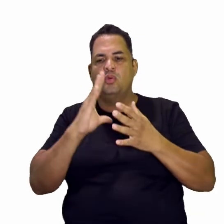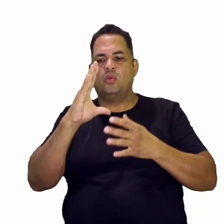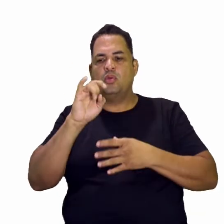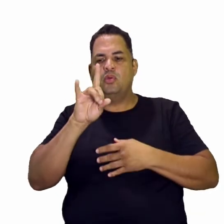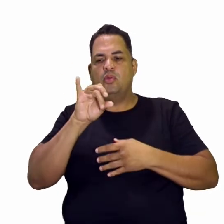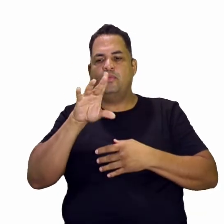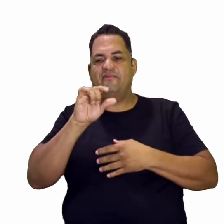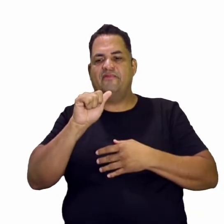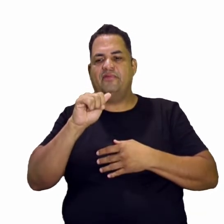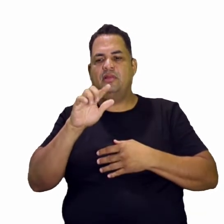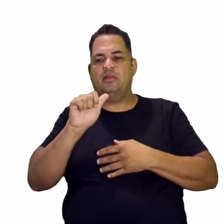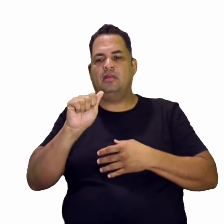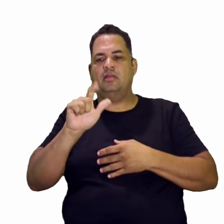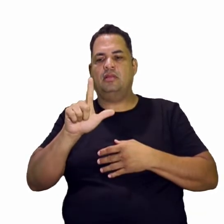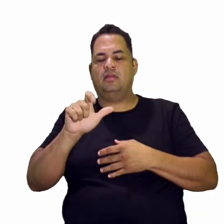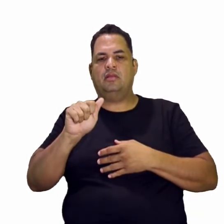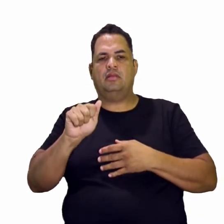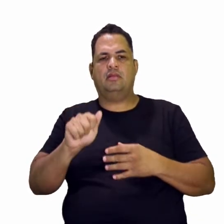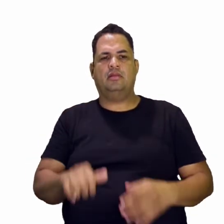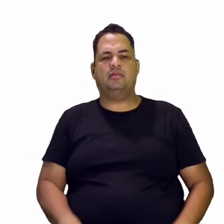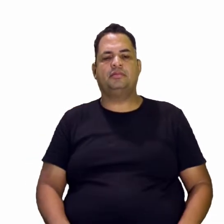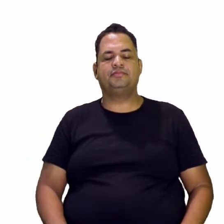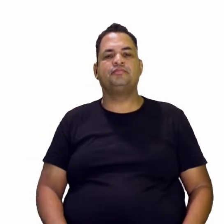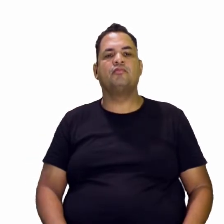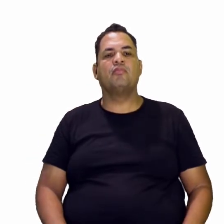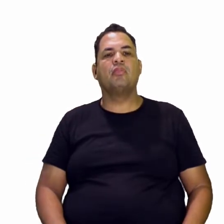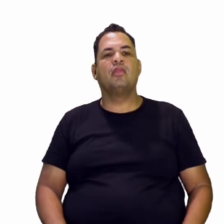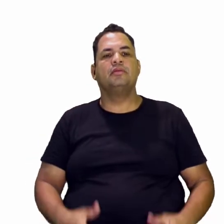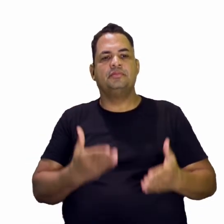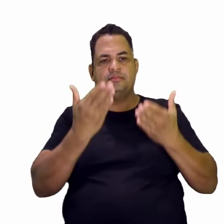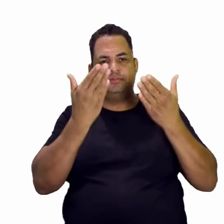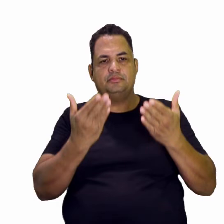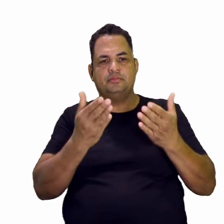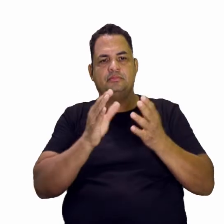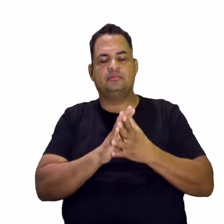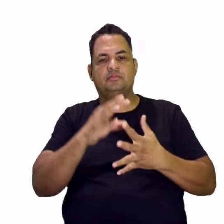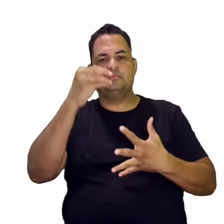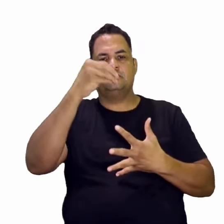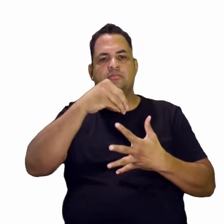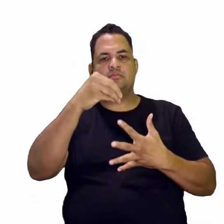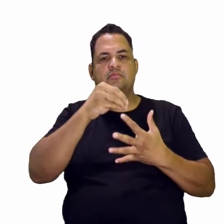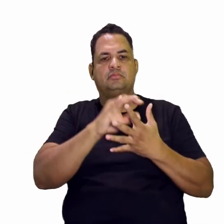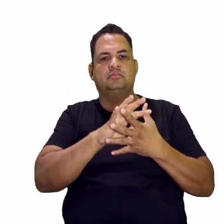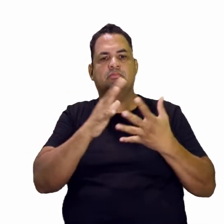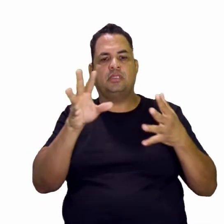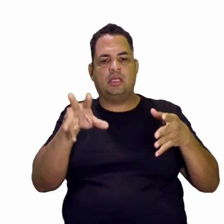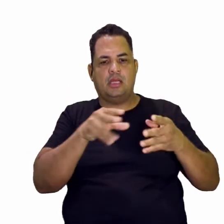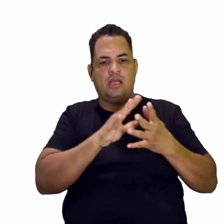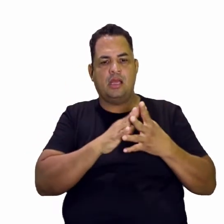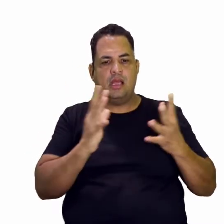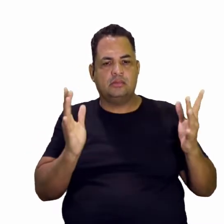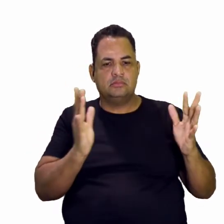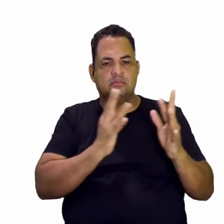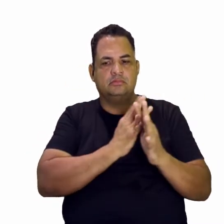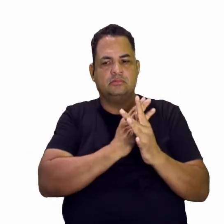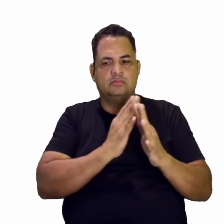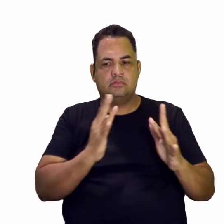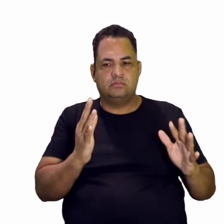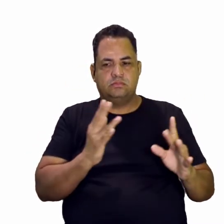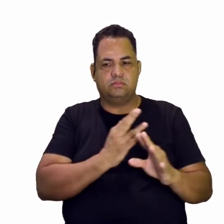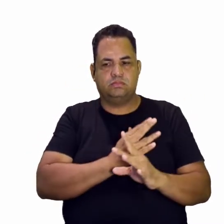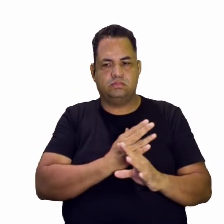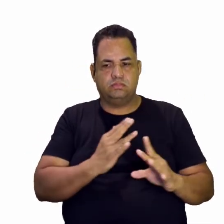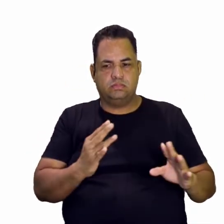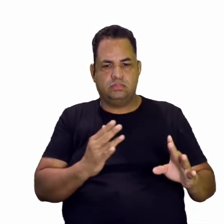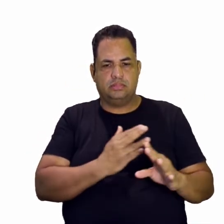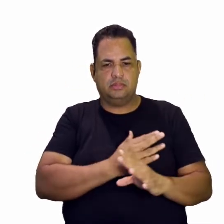clorofila, tá bom? Vamos seguindo. Neste reino se colocam as algas. E aí a gente tem as